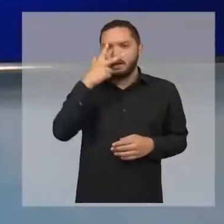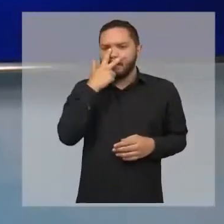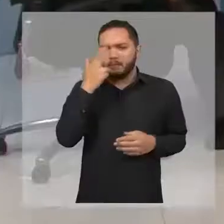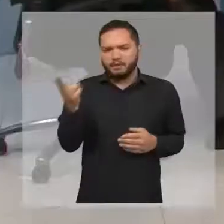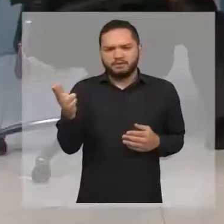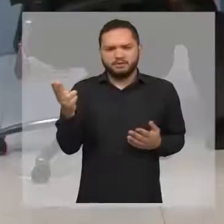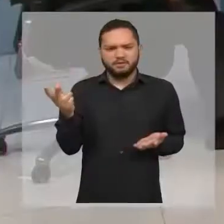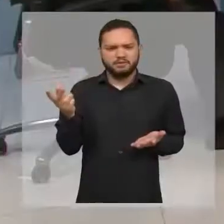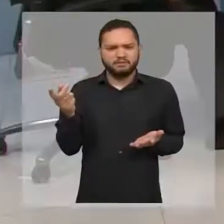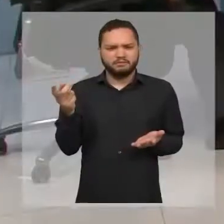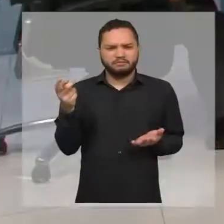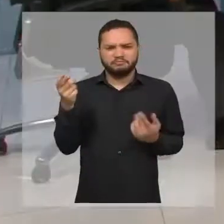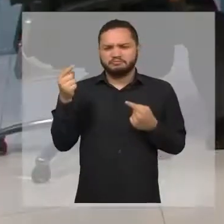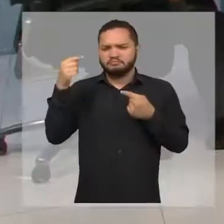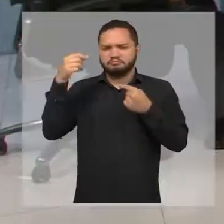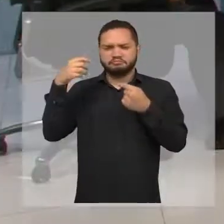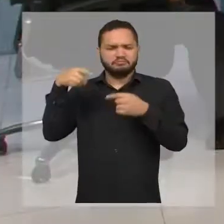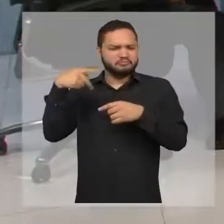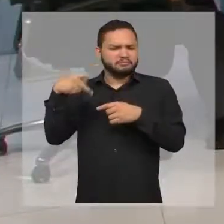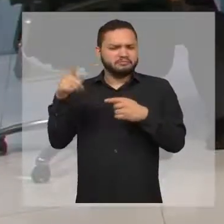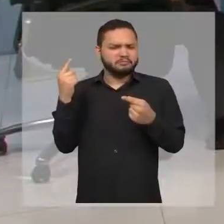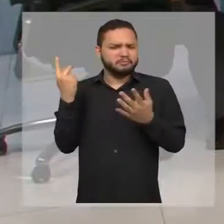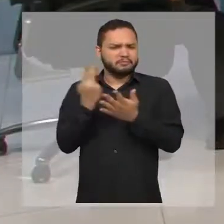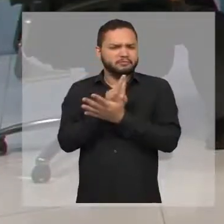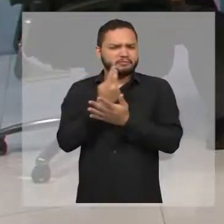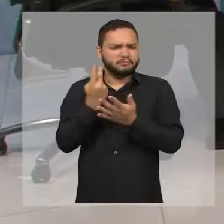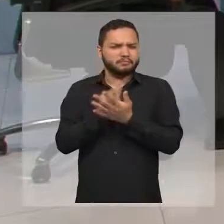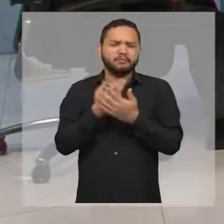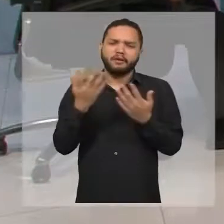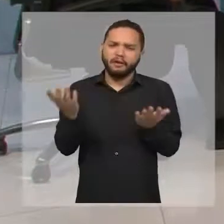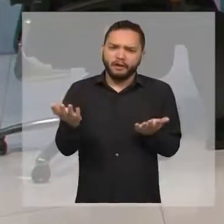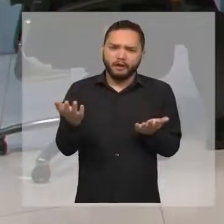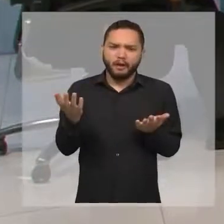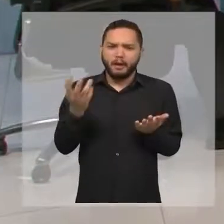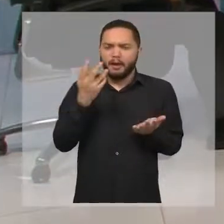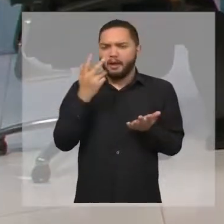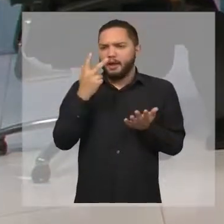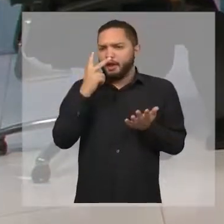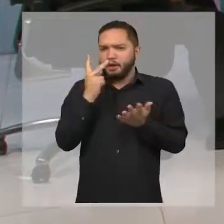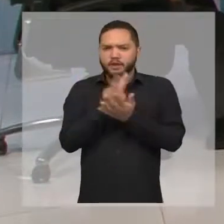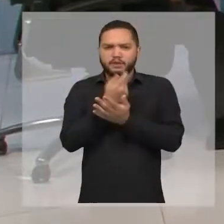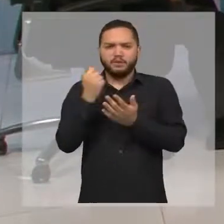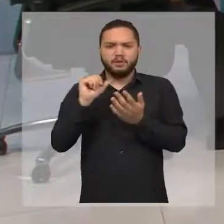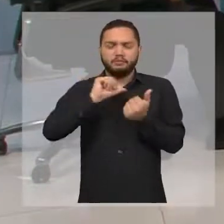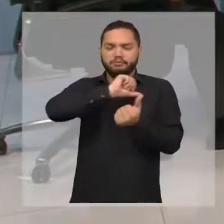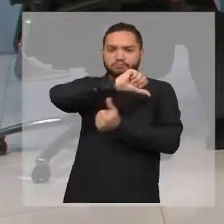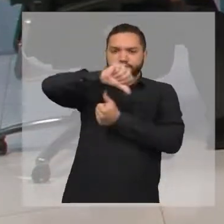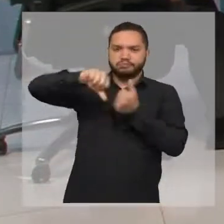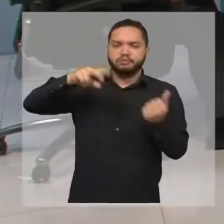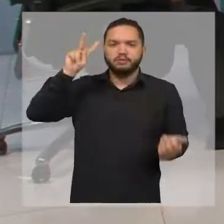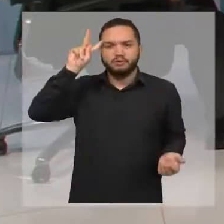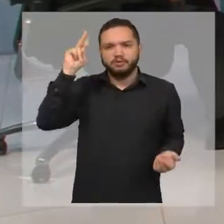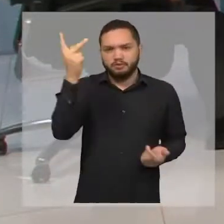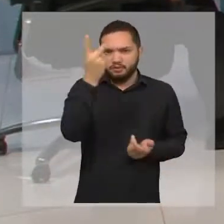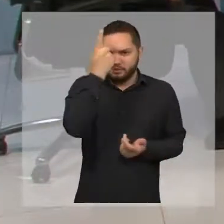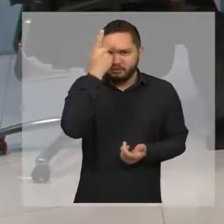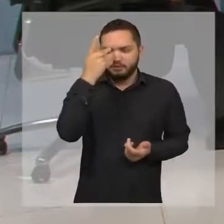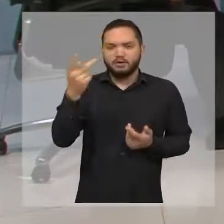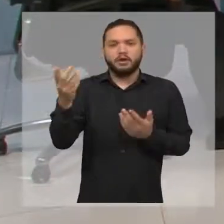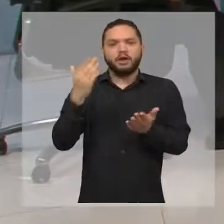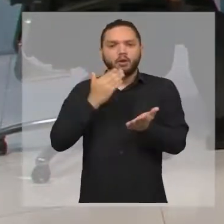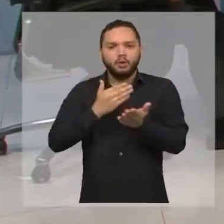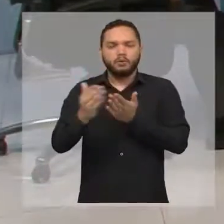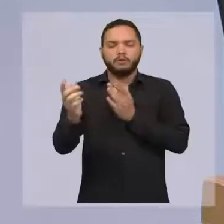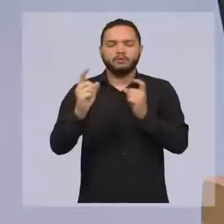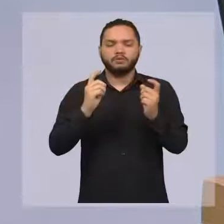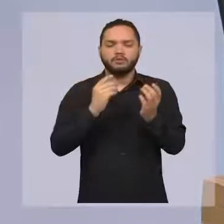e abriu o diálogo com os partidos e começou por aquilo que representa de mais